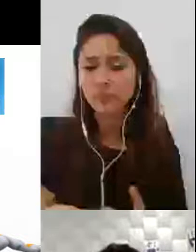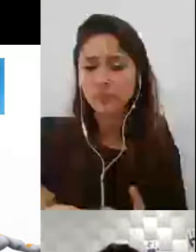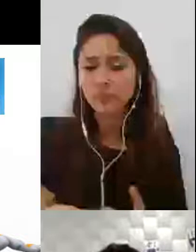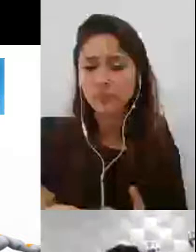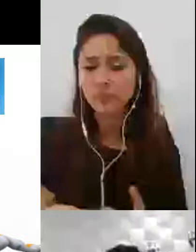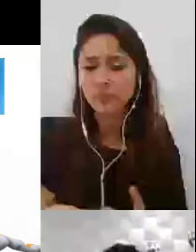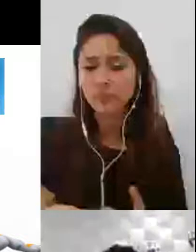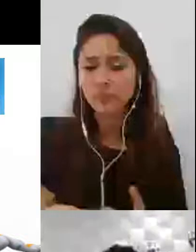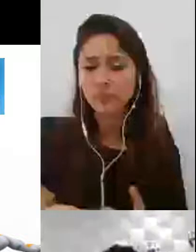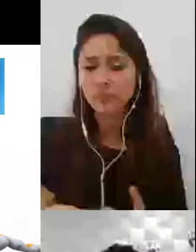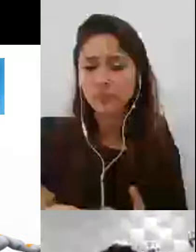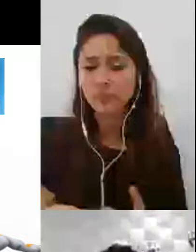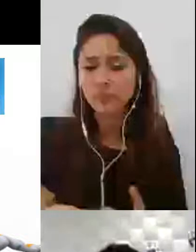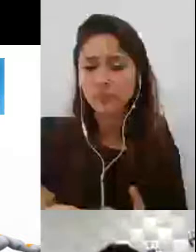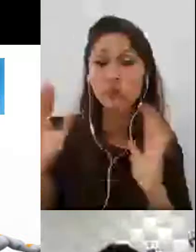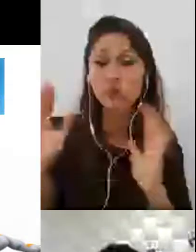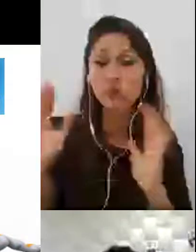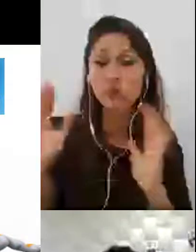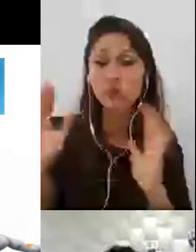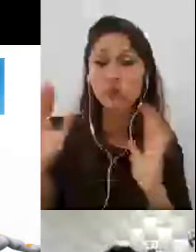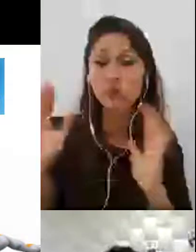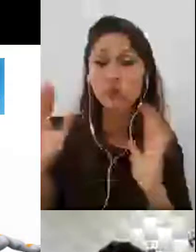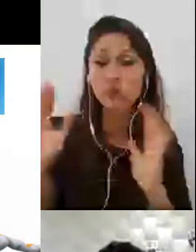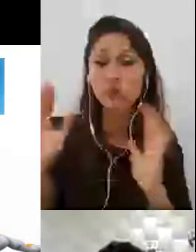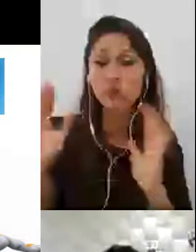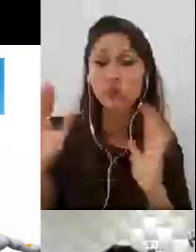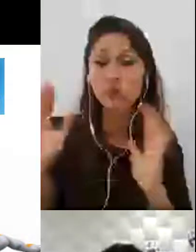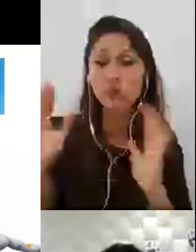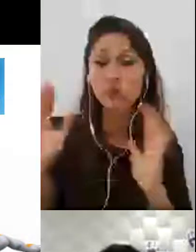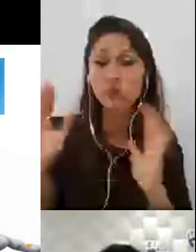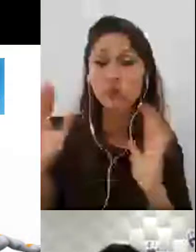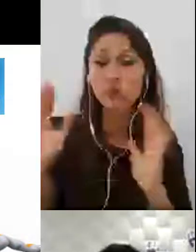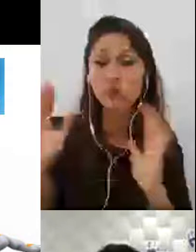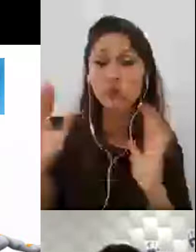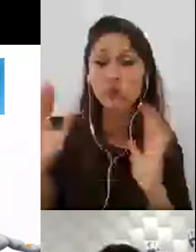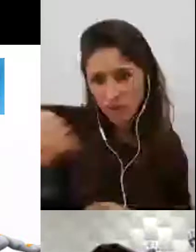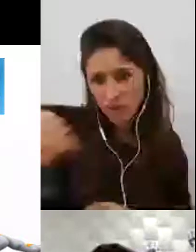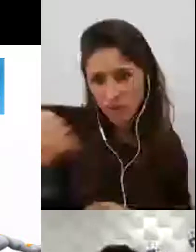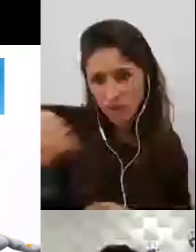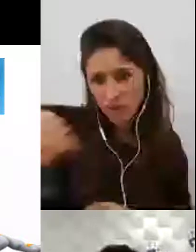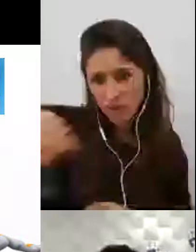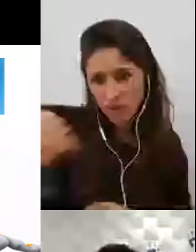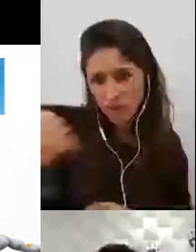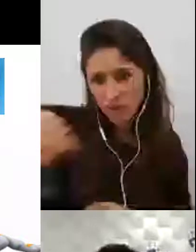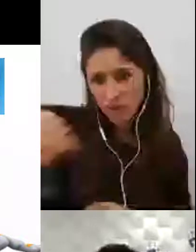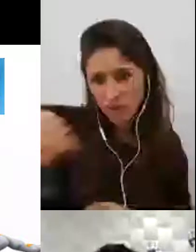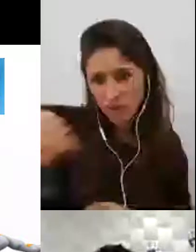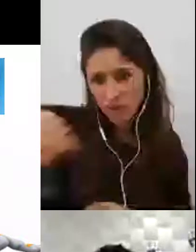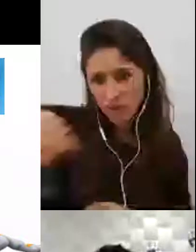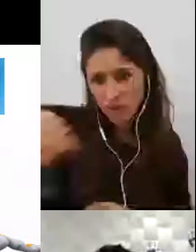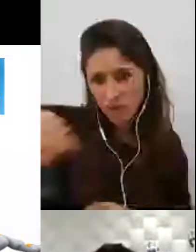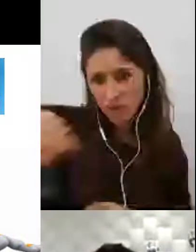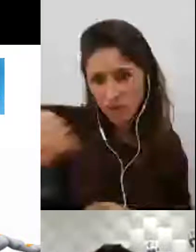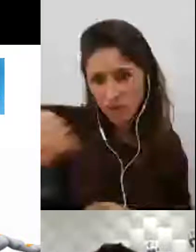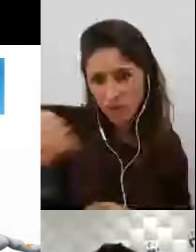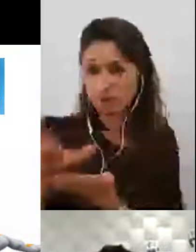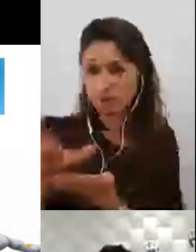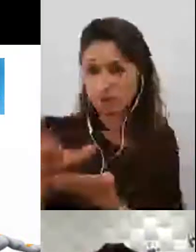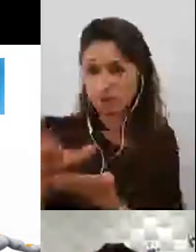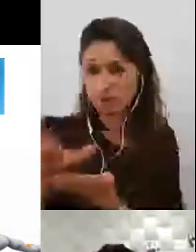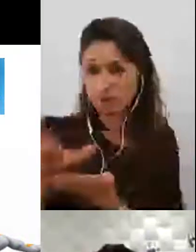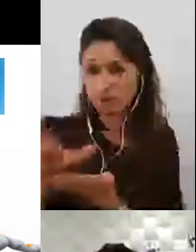com esse desenvolvimento, essa aplicabilidade. Então, nós temos uma célula de desenvolvimento de impressora 3D e